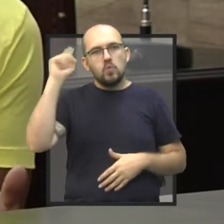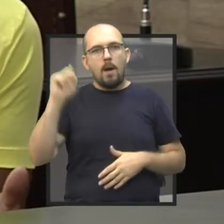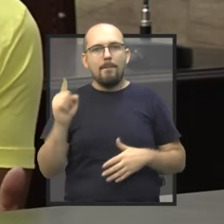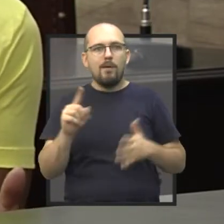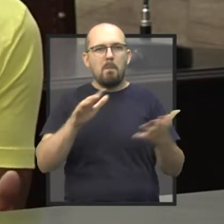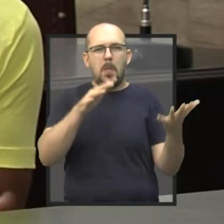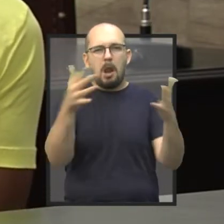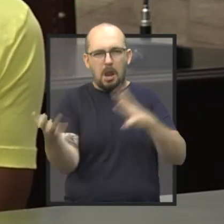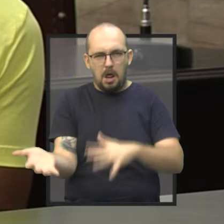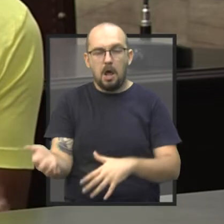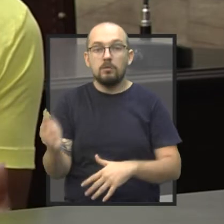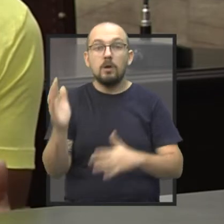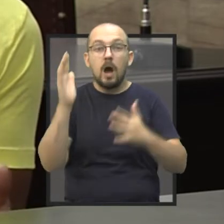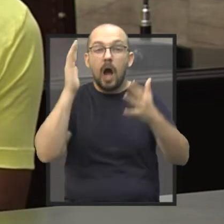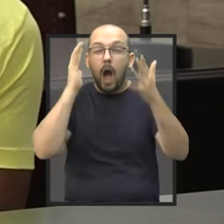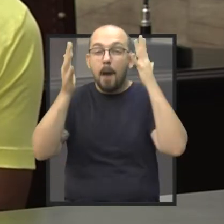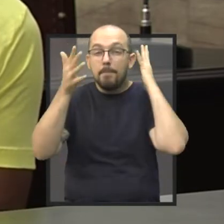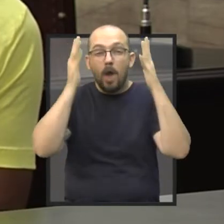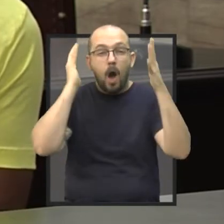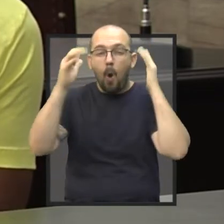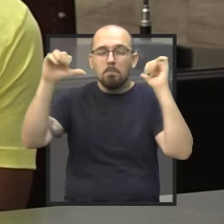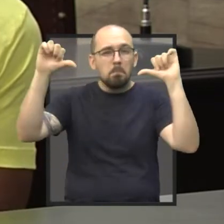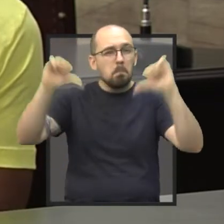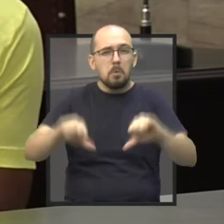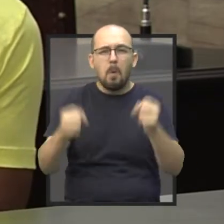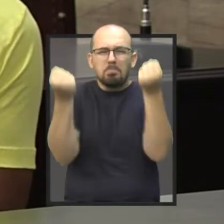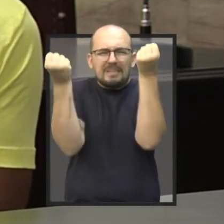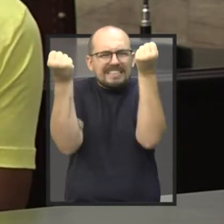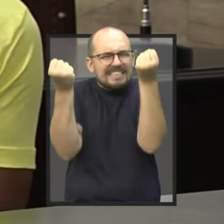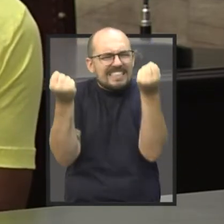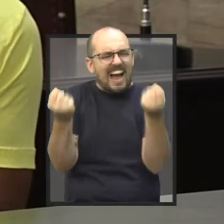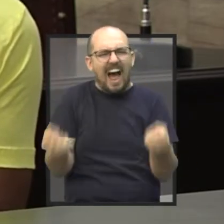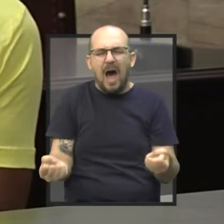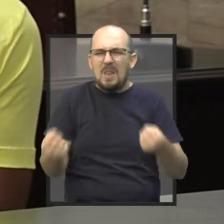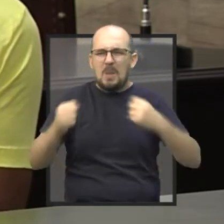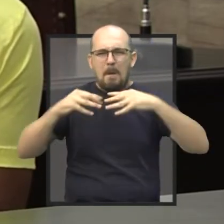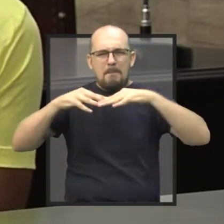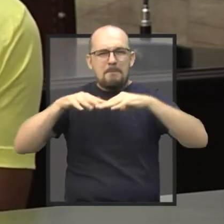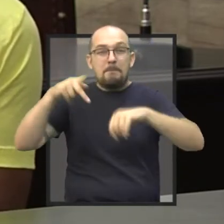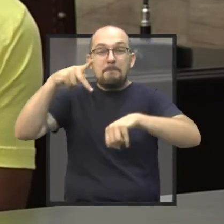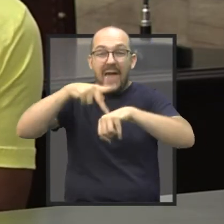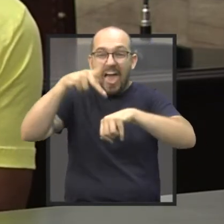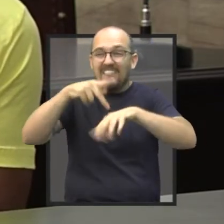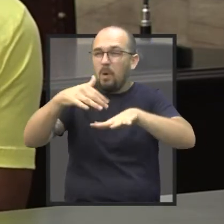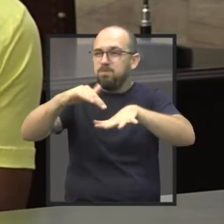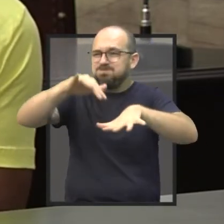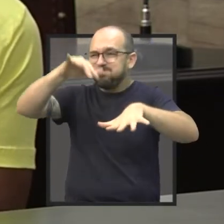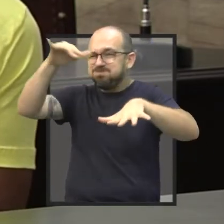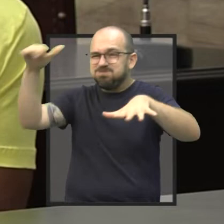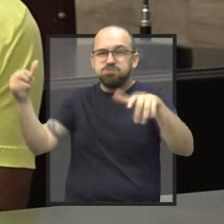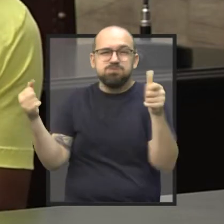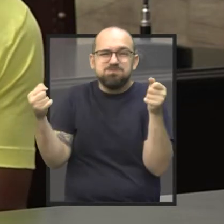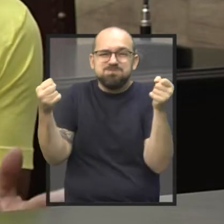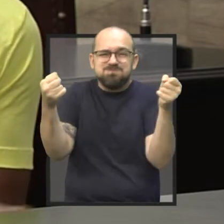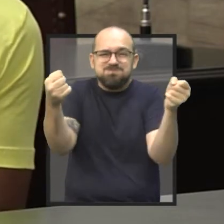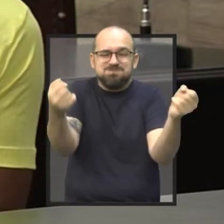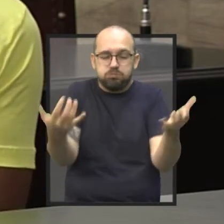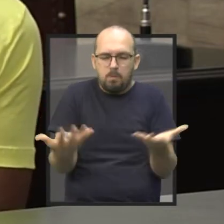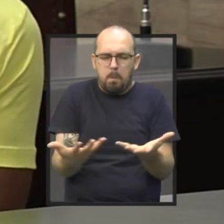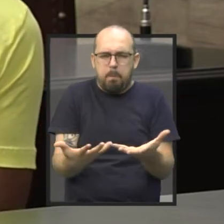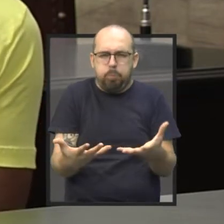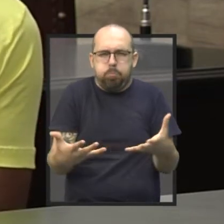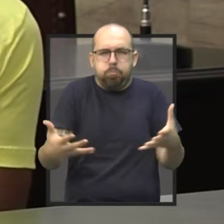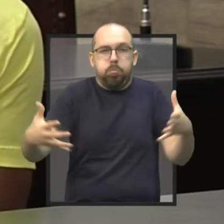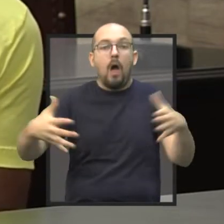foi causada, e os caminhões, pesadíssimo, Anjo, muito pesado, pedra, terra, e eles tinham